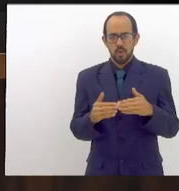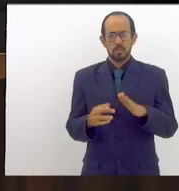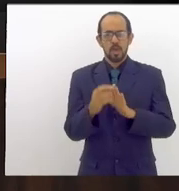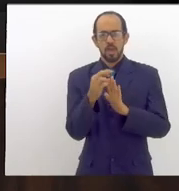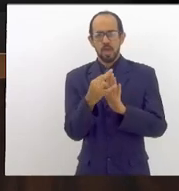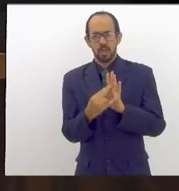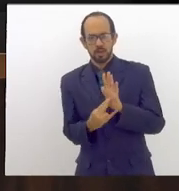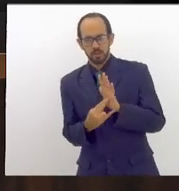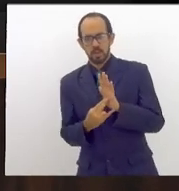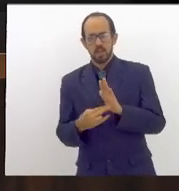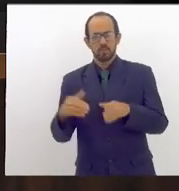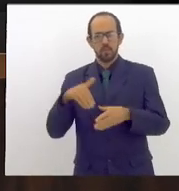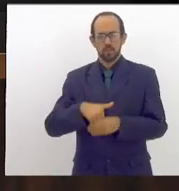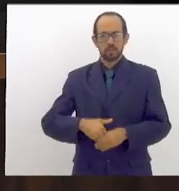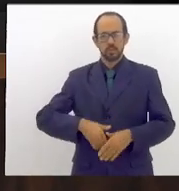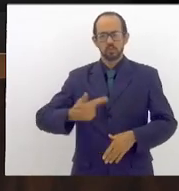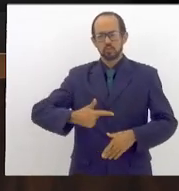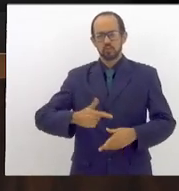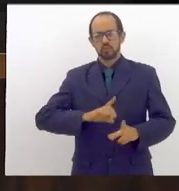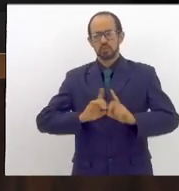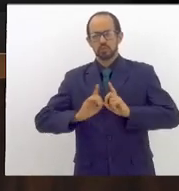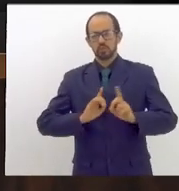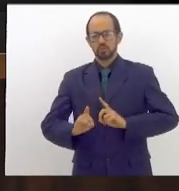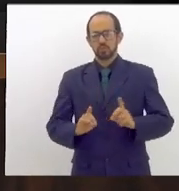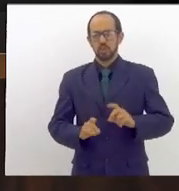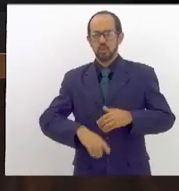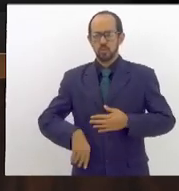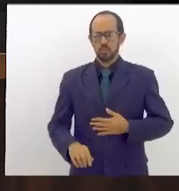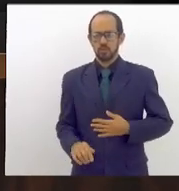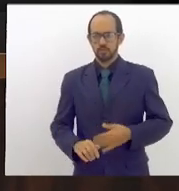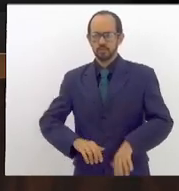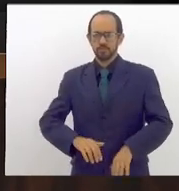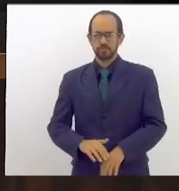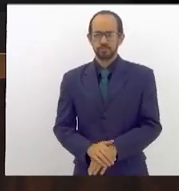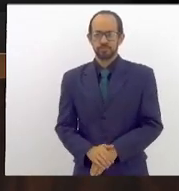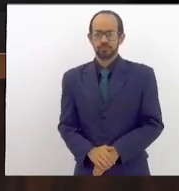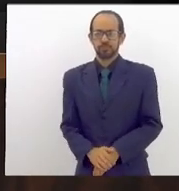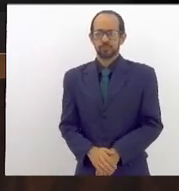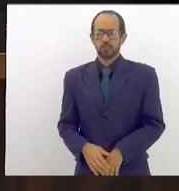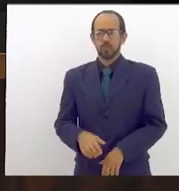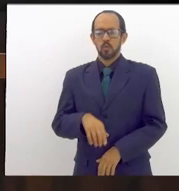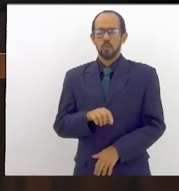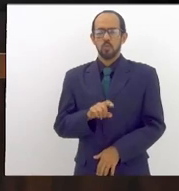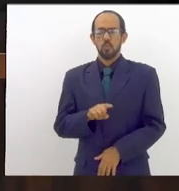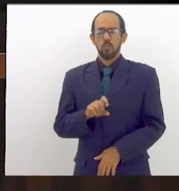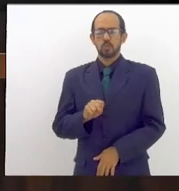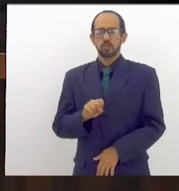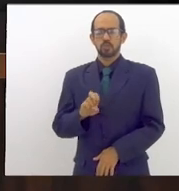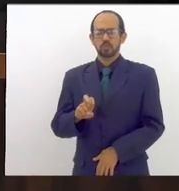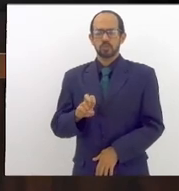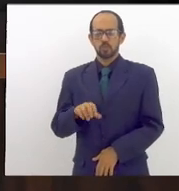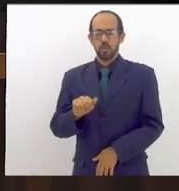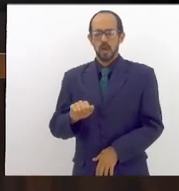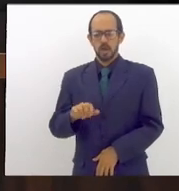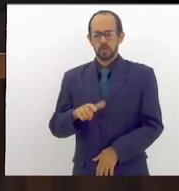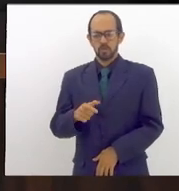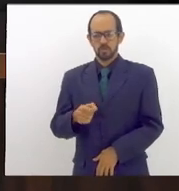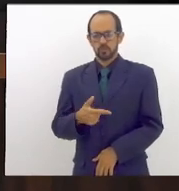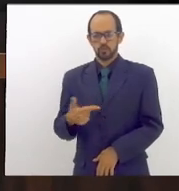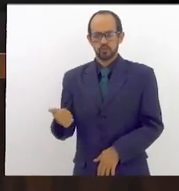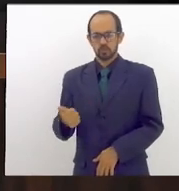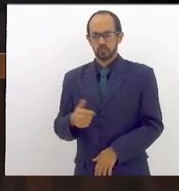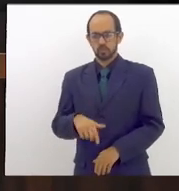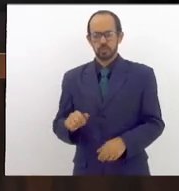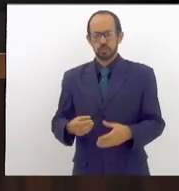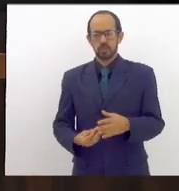em votação do vencidado projeto de lei 35 48 a de 21 e autoria Deputado Daniel librelon